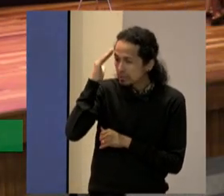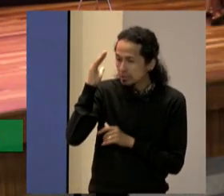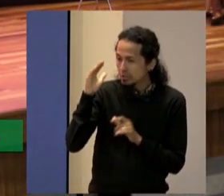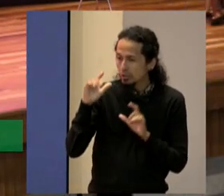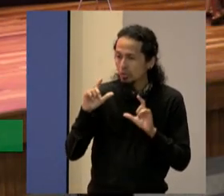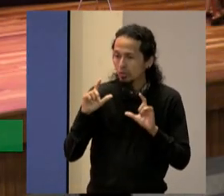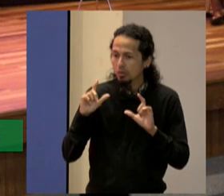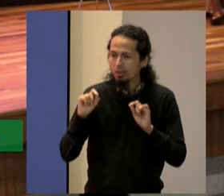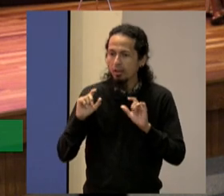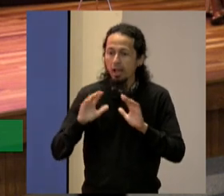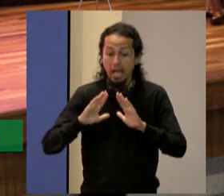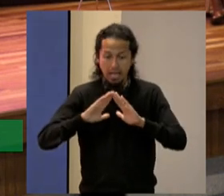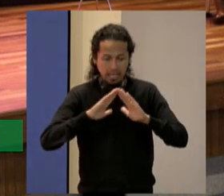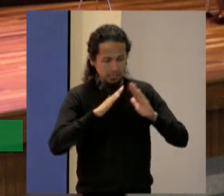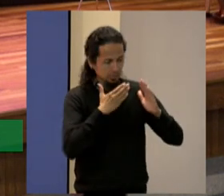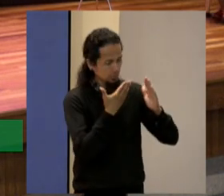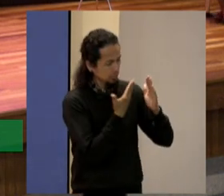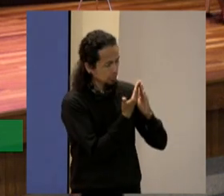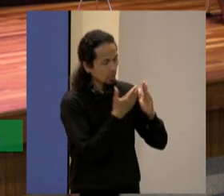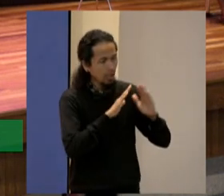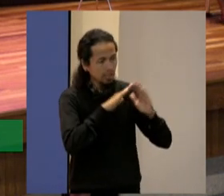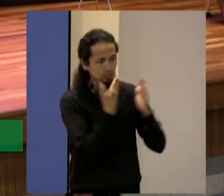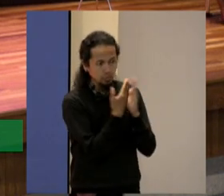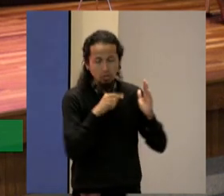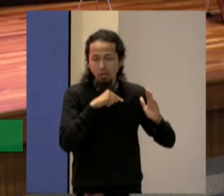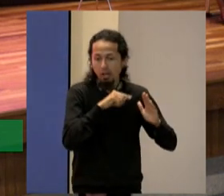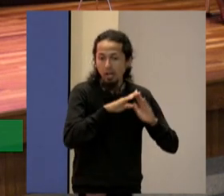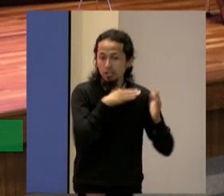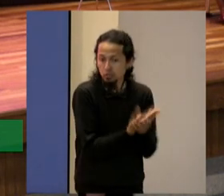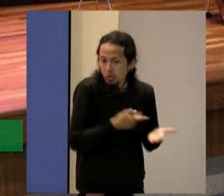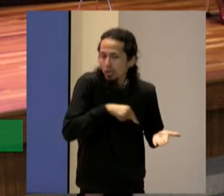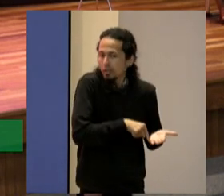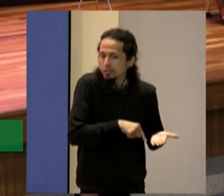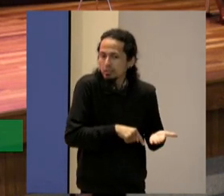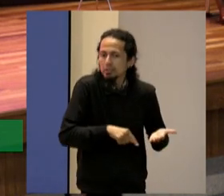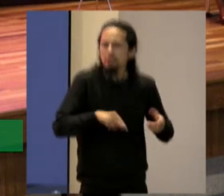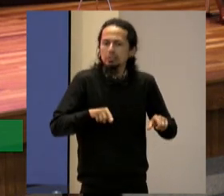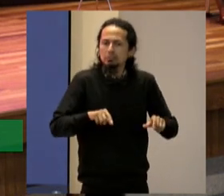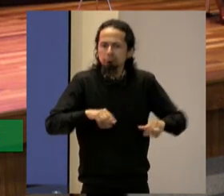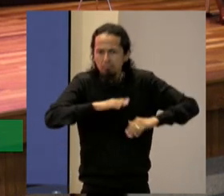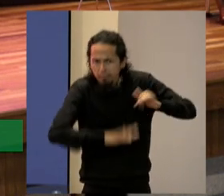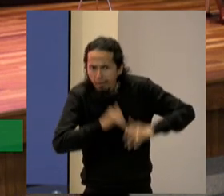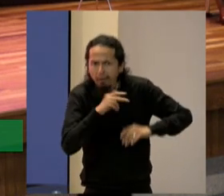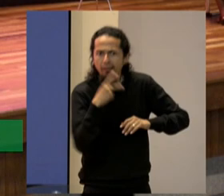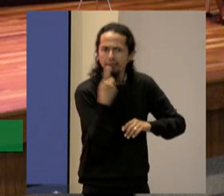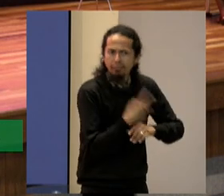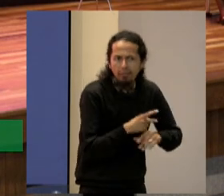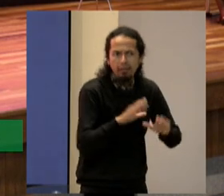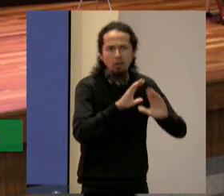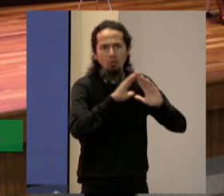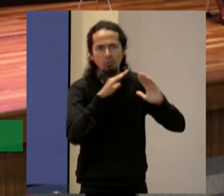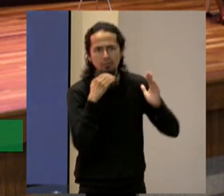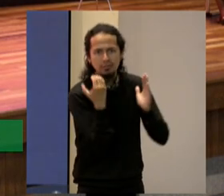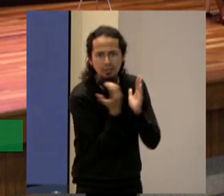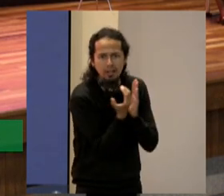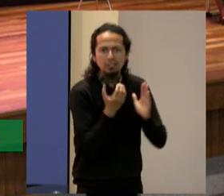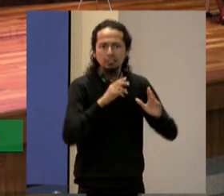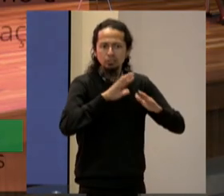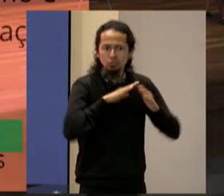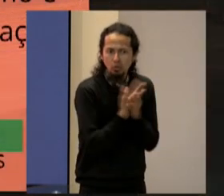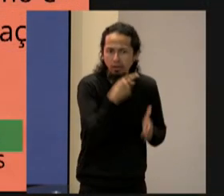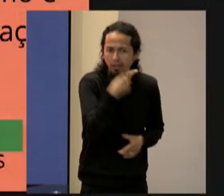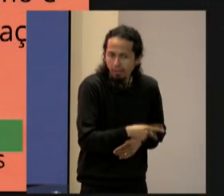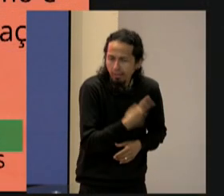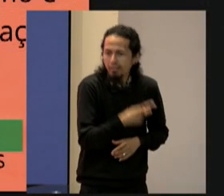e evidenciar que a escola, por meio de suas práticas e da participação da comunidade escolar, pode contribuir para o desenvolvimento